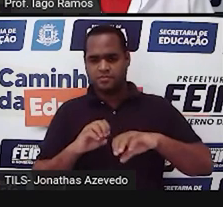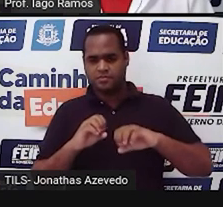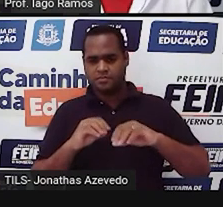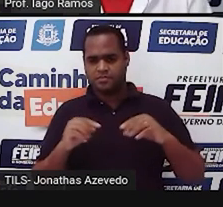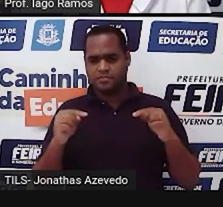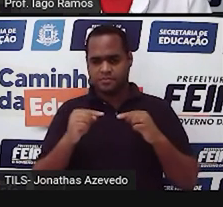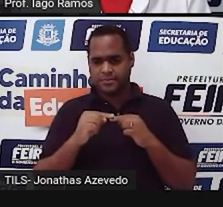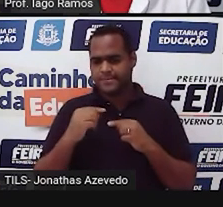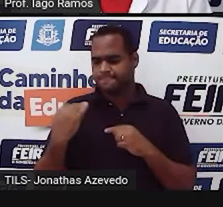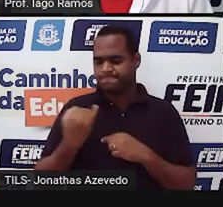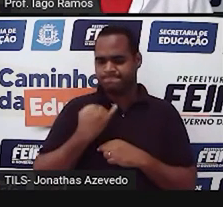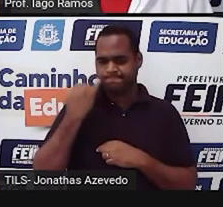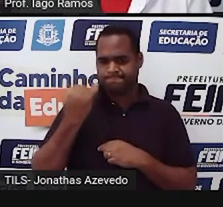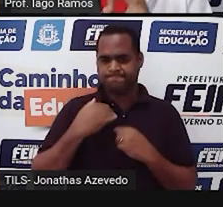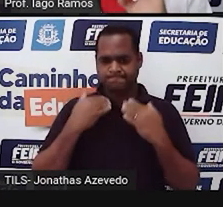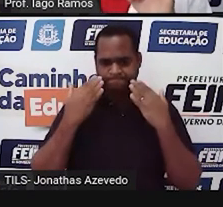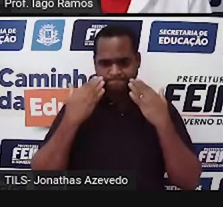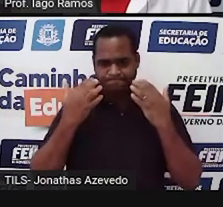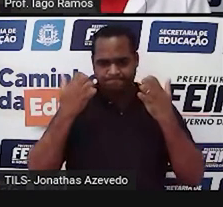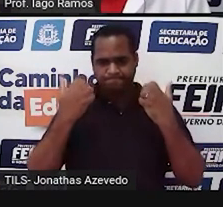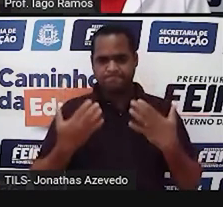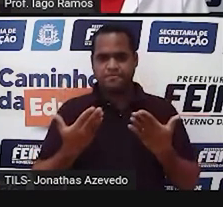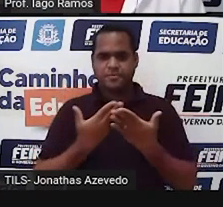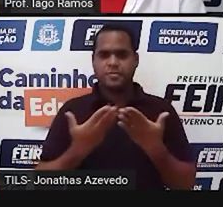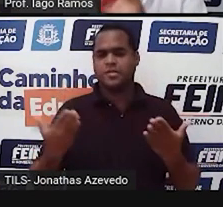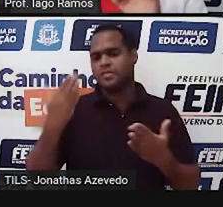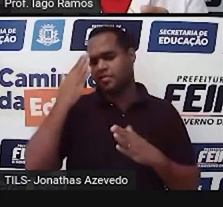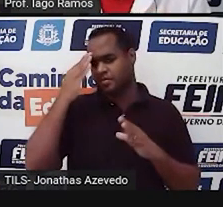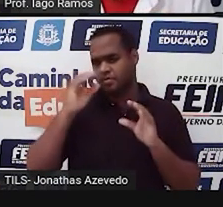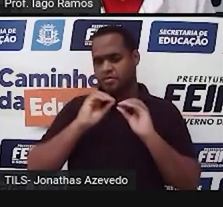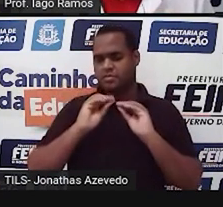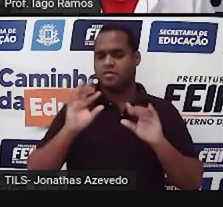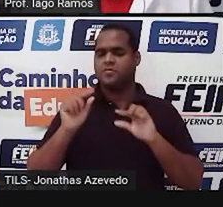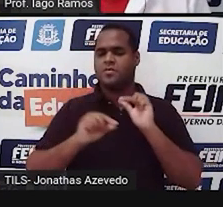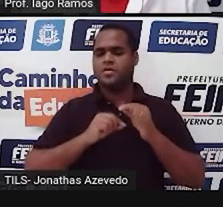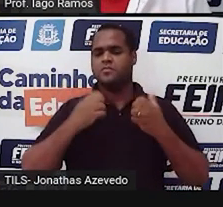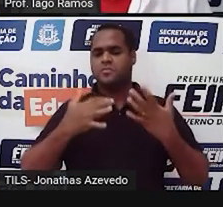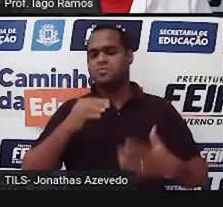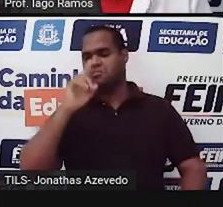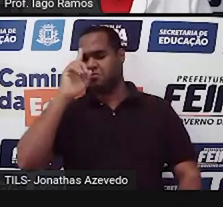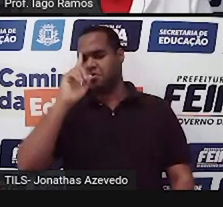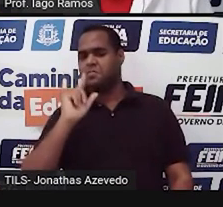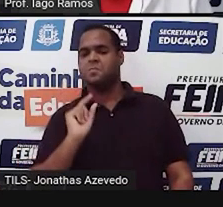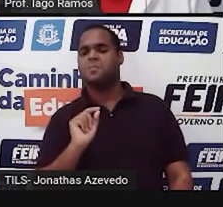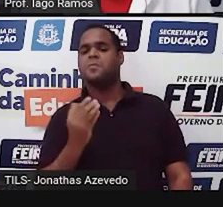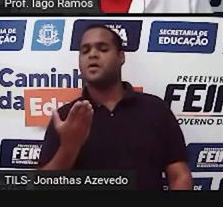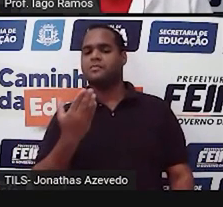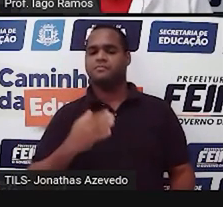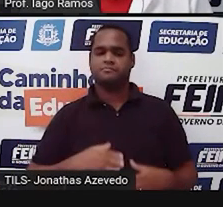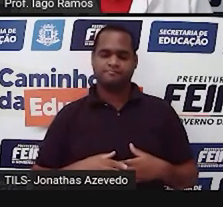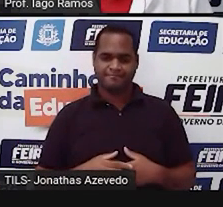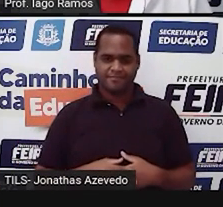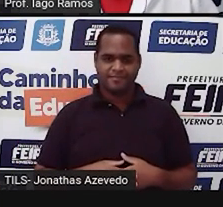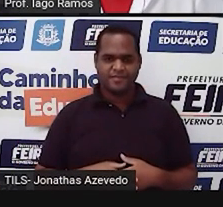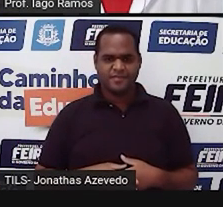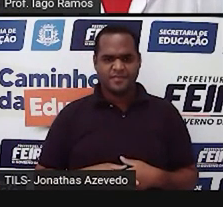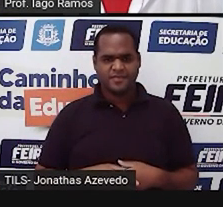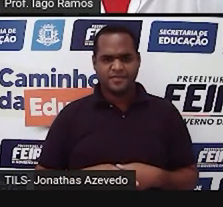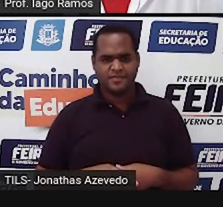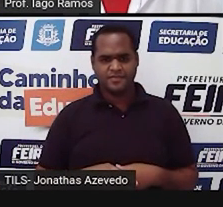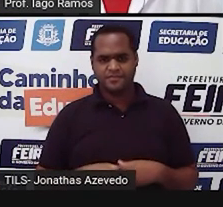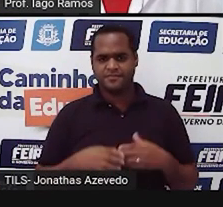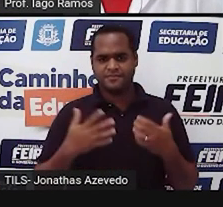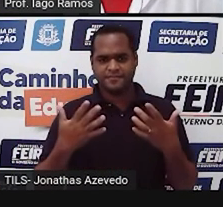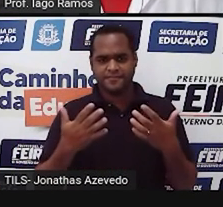lembranças né Vamos mostrar para você o que é que você entendeu direitinho e o que é que você não entendeu direitinho tá bom